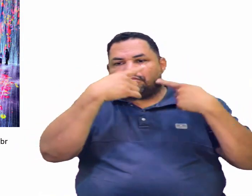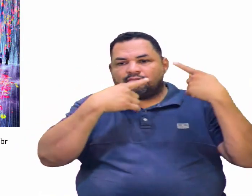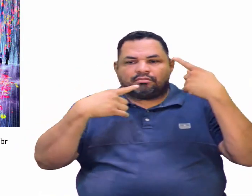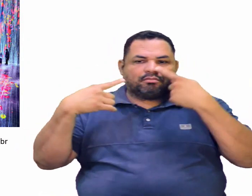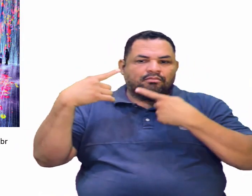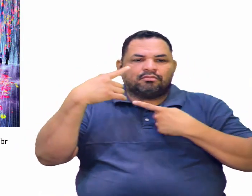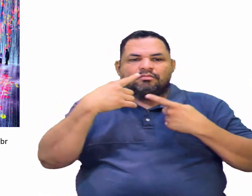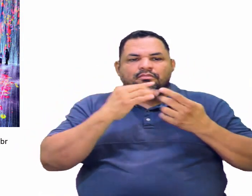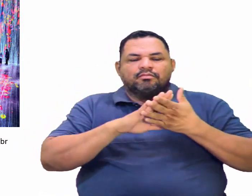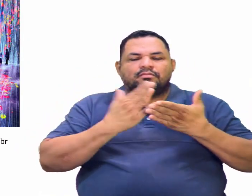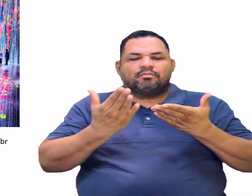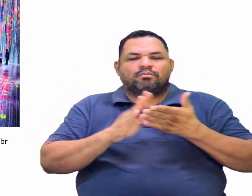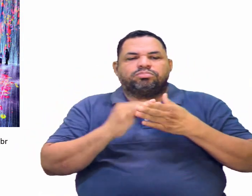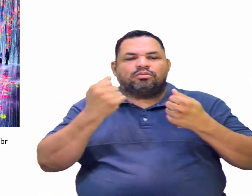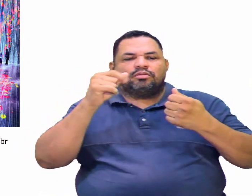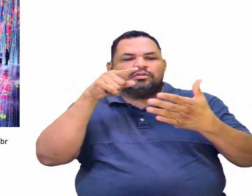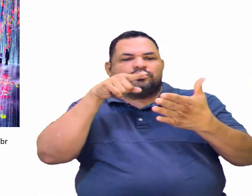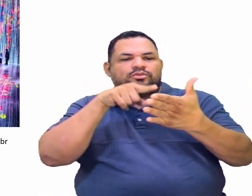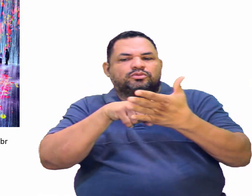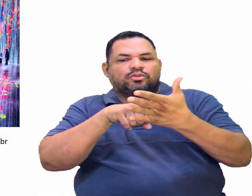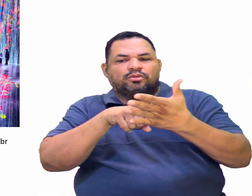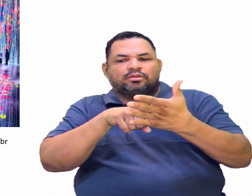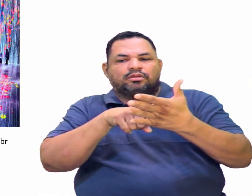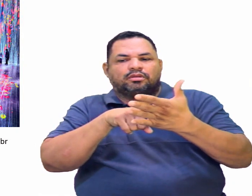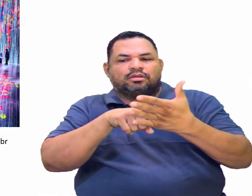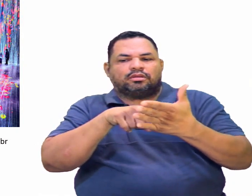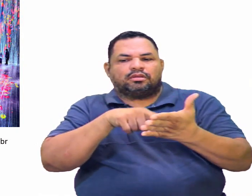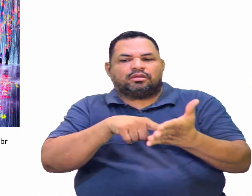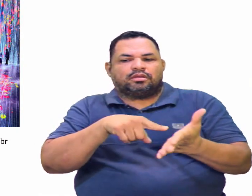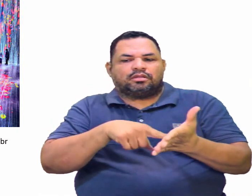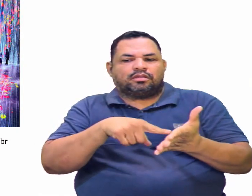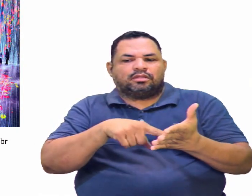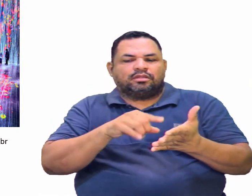vezes você pode tocar, e ao você tocar